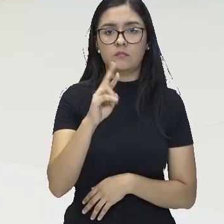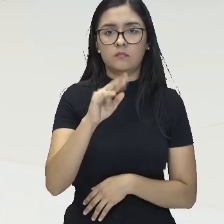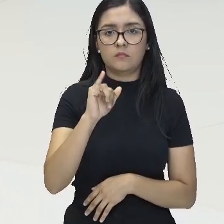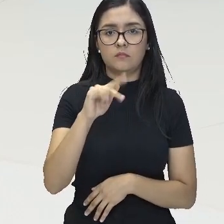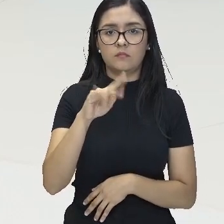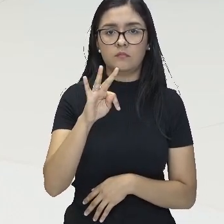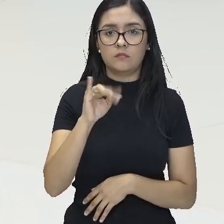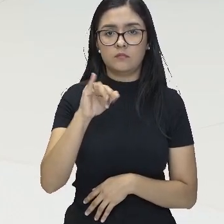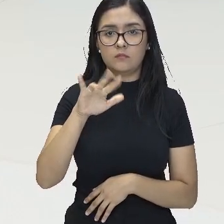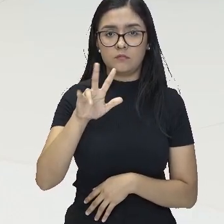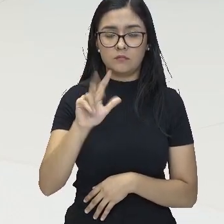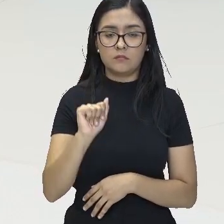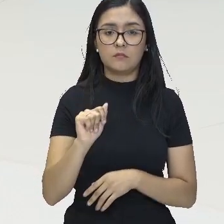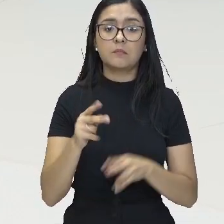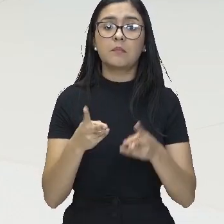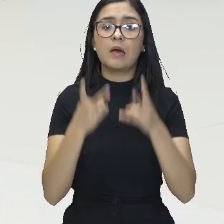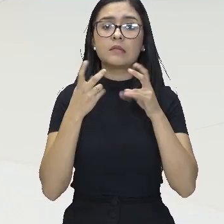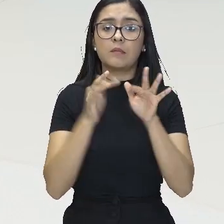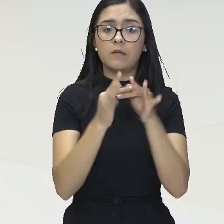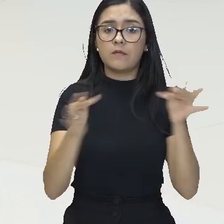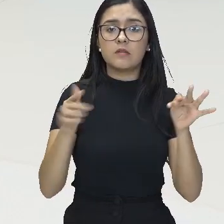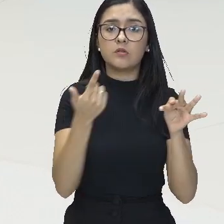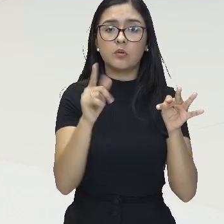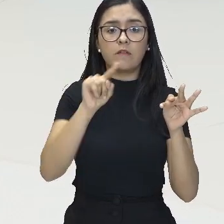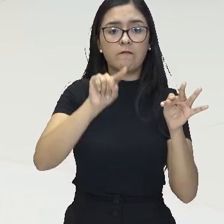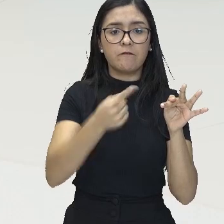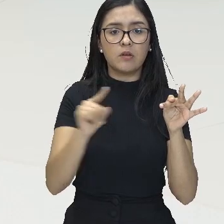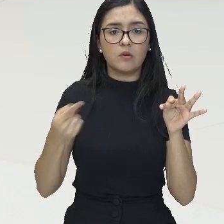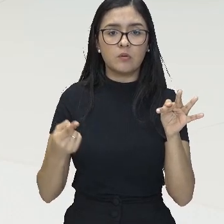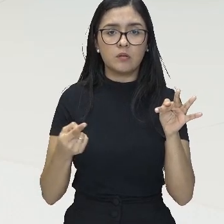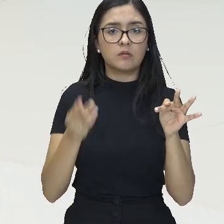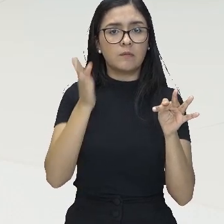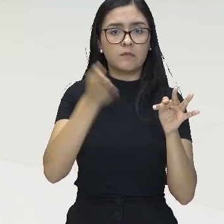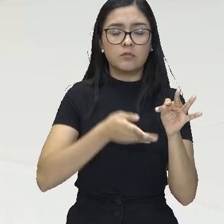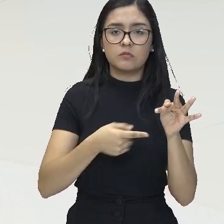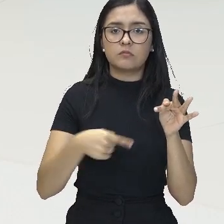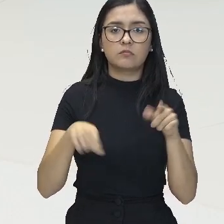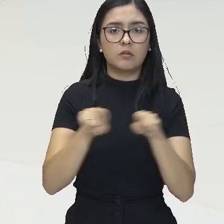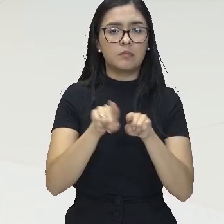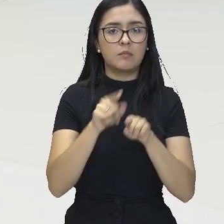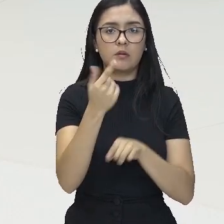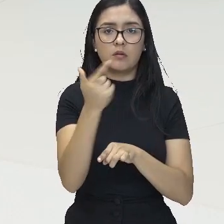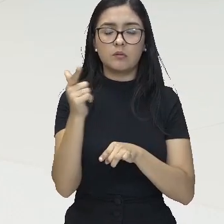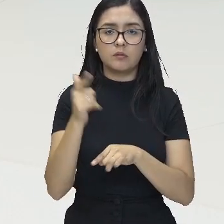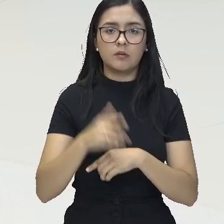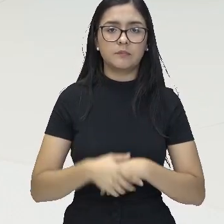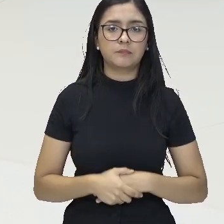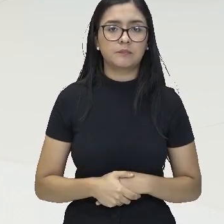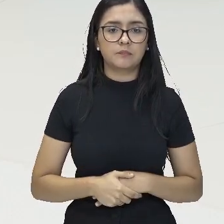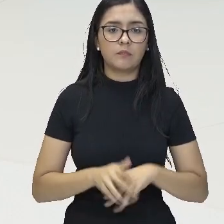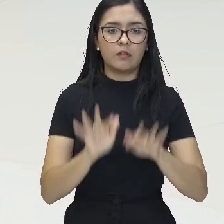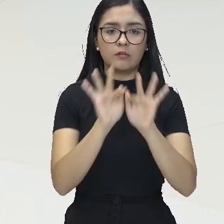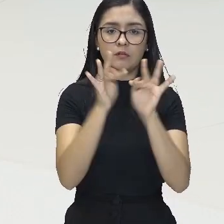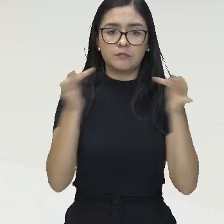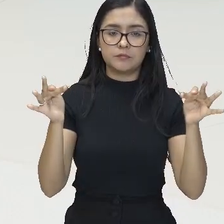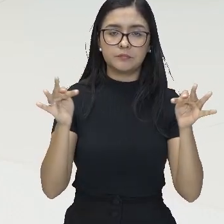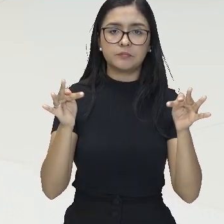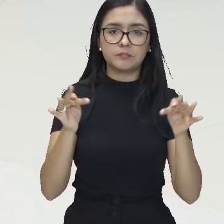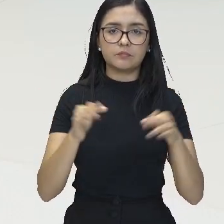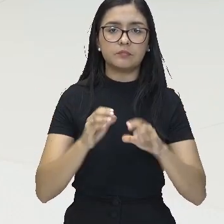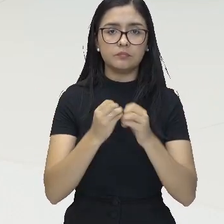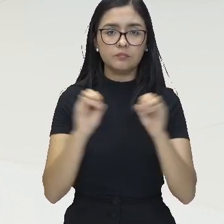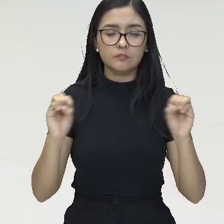veja, não tem vírgula, né? E nem travessão aí, marcando a oração